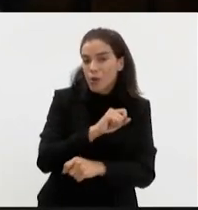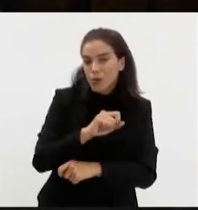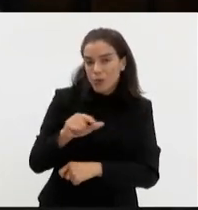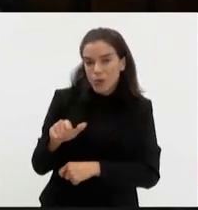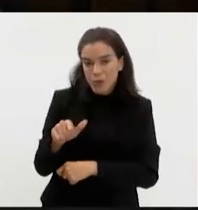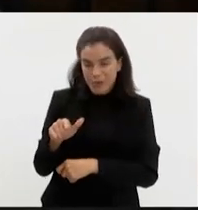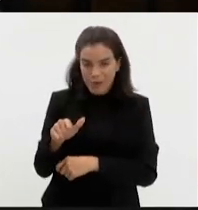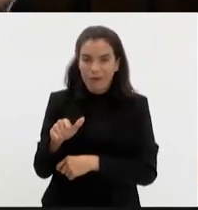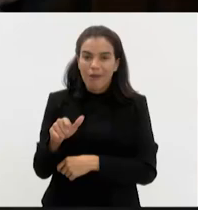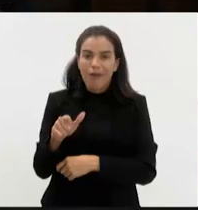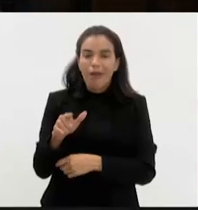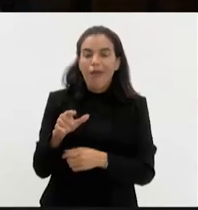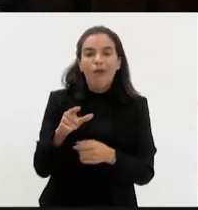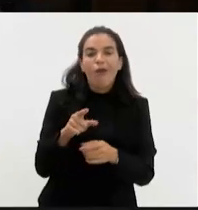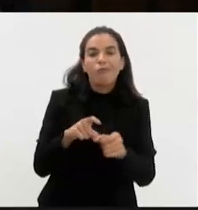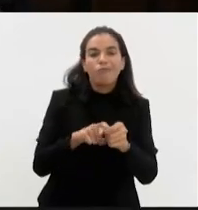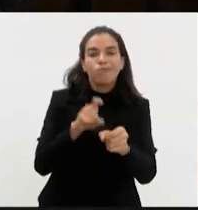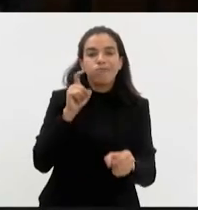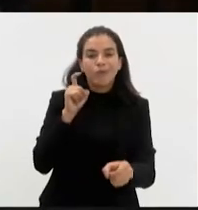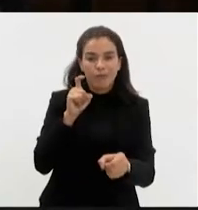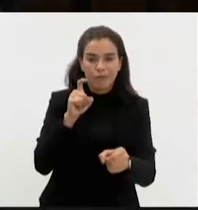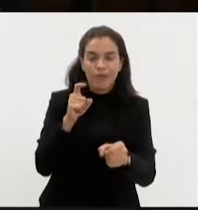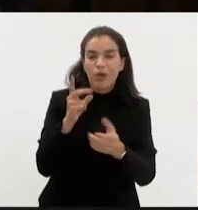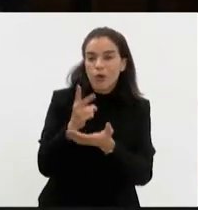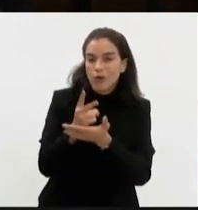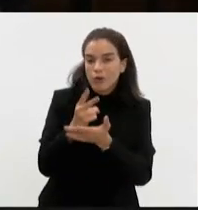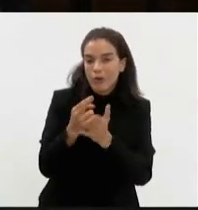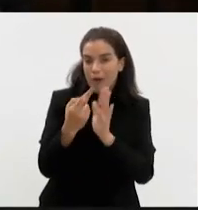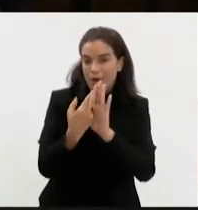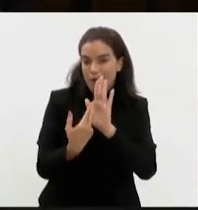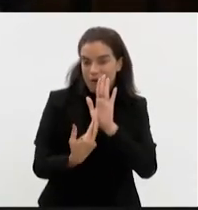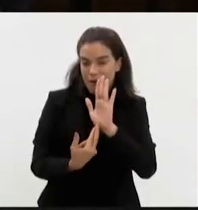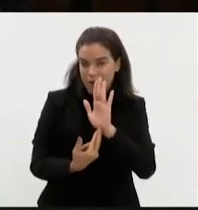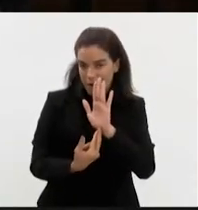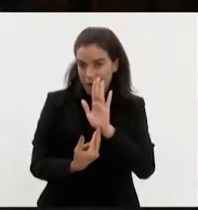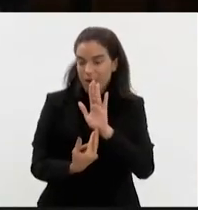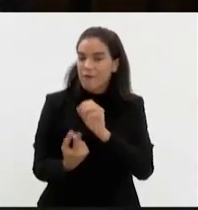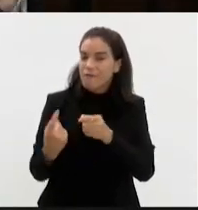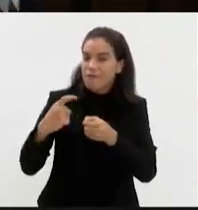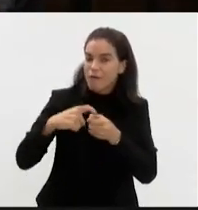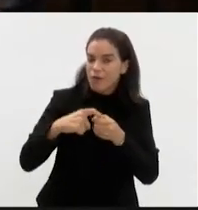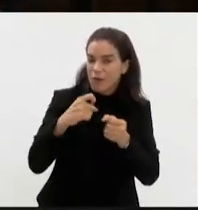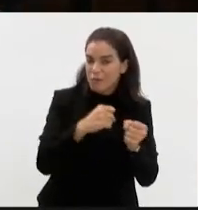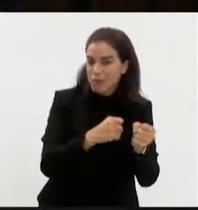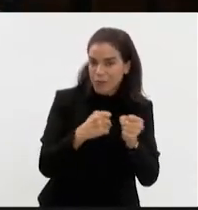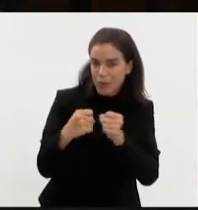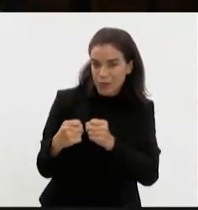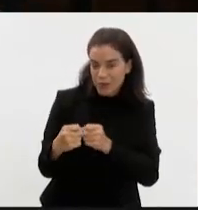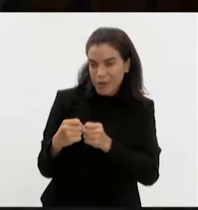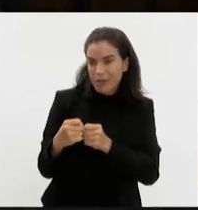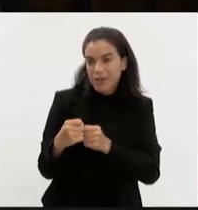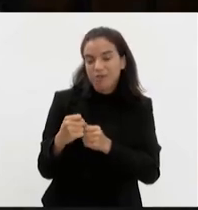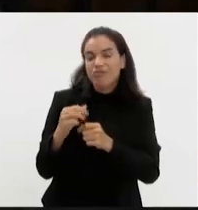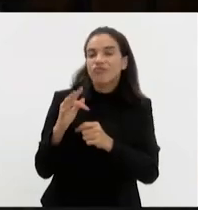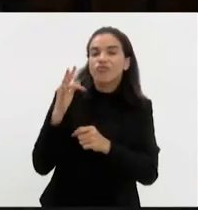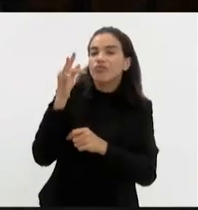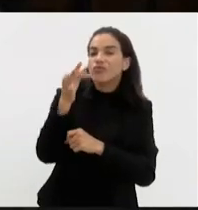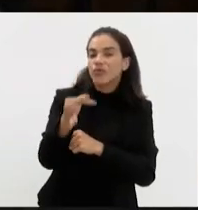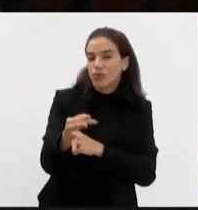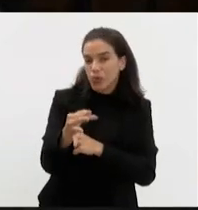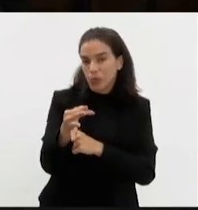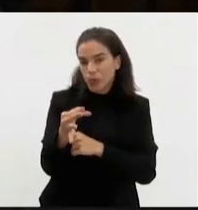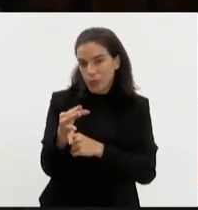você sair do Poder manter as regras e com essas regras voltar ao poder num segundo ciclo num próximo ciclo